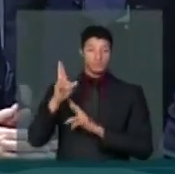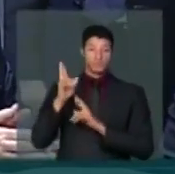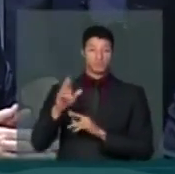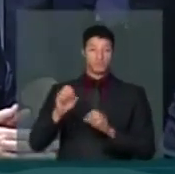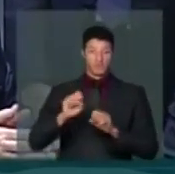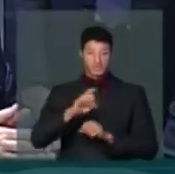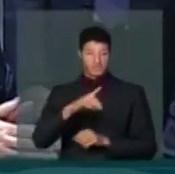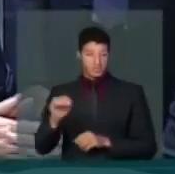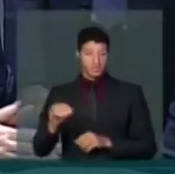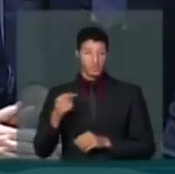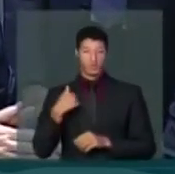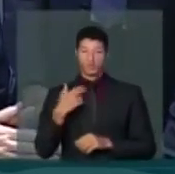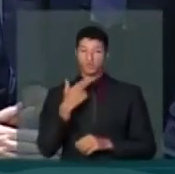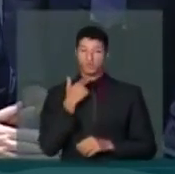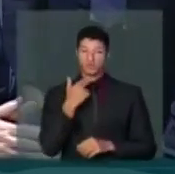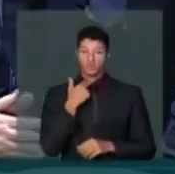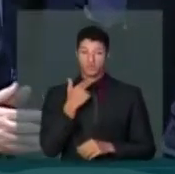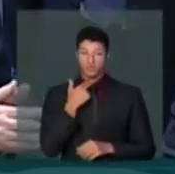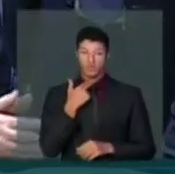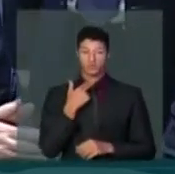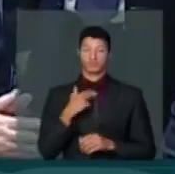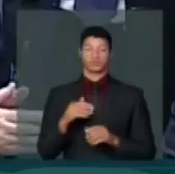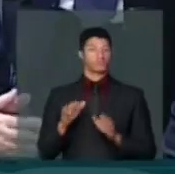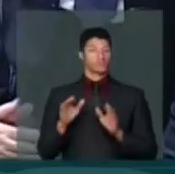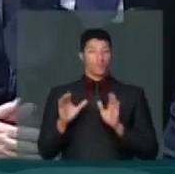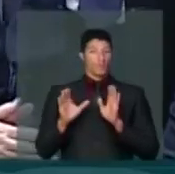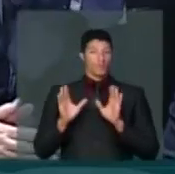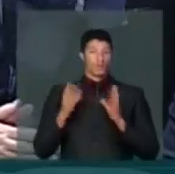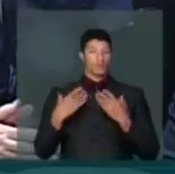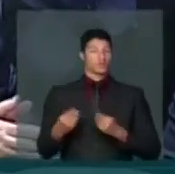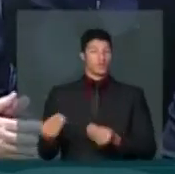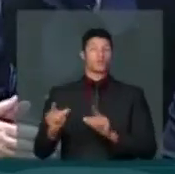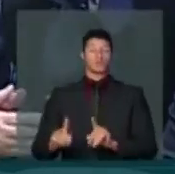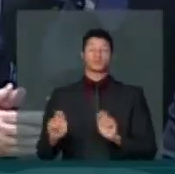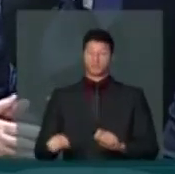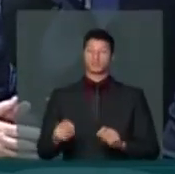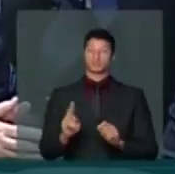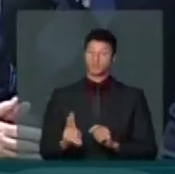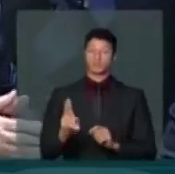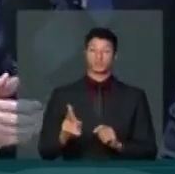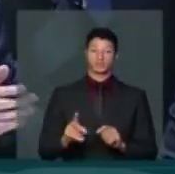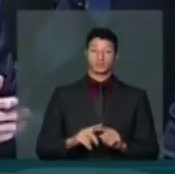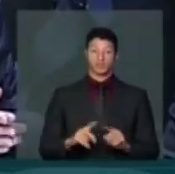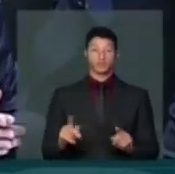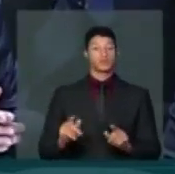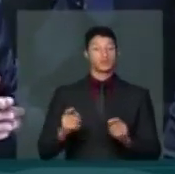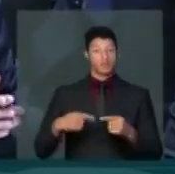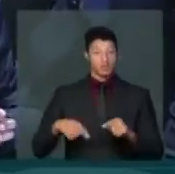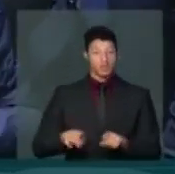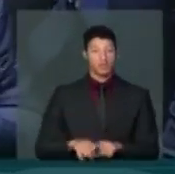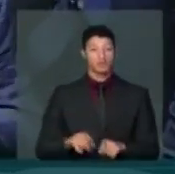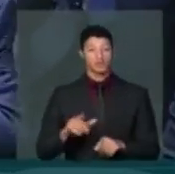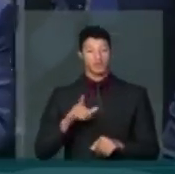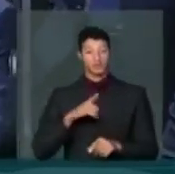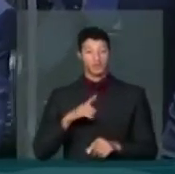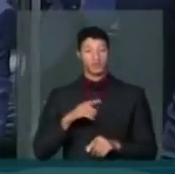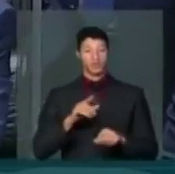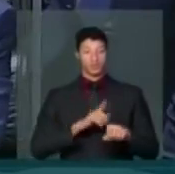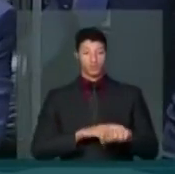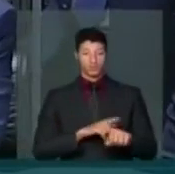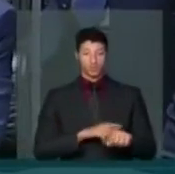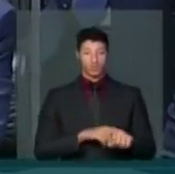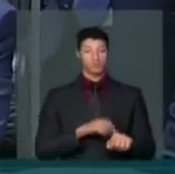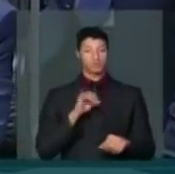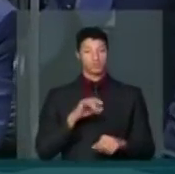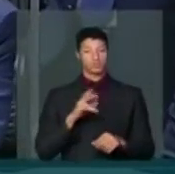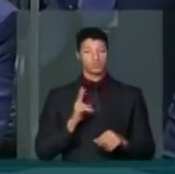na sessão, eu não posso me furtar a concedê-lo, não como inscrição. Depois, ele terá o tempo,